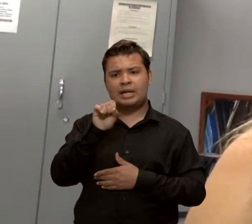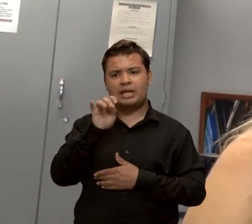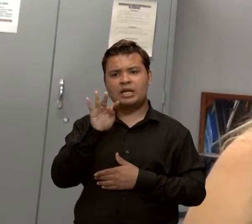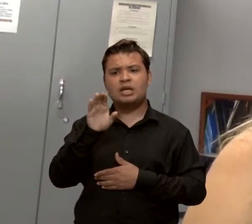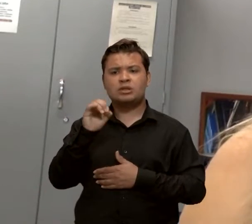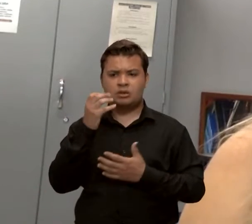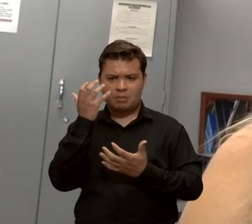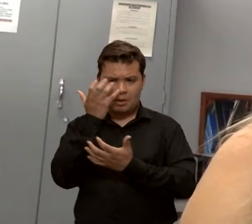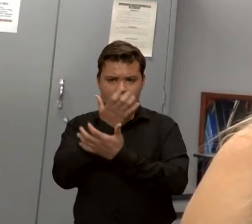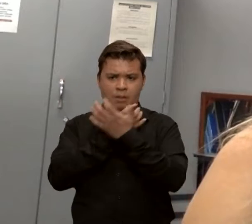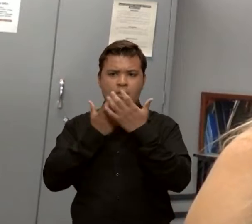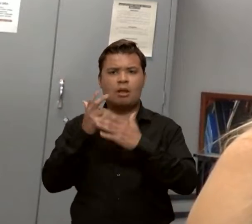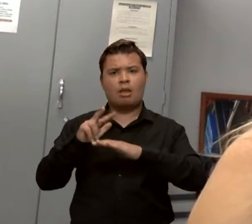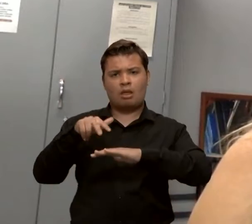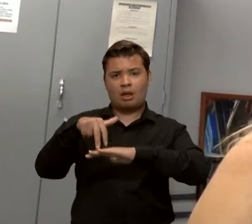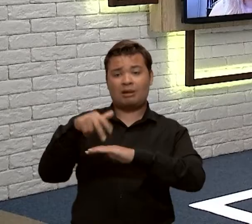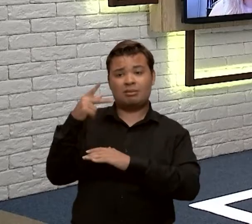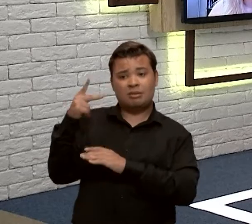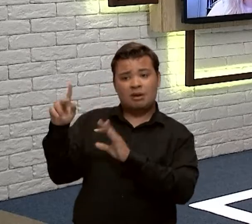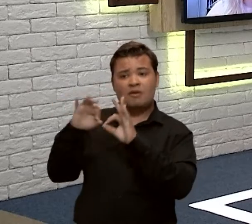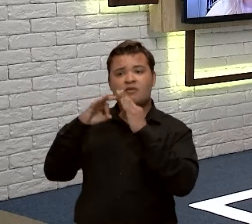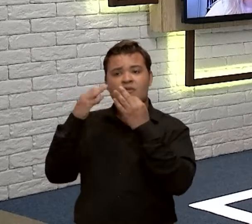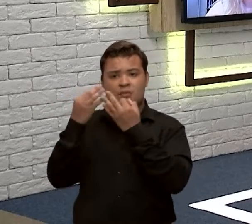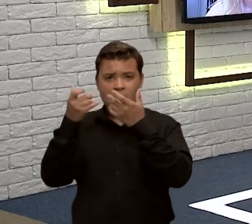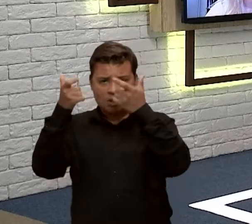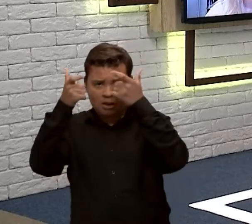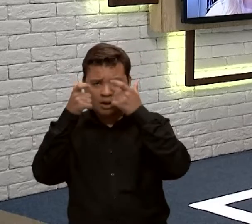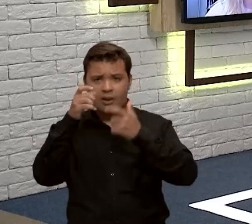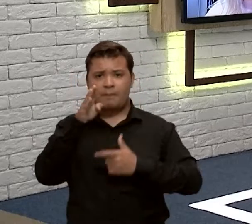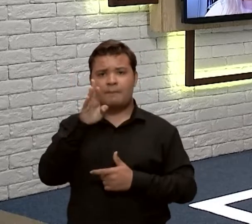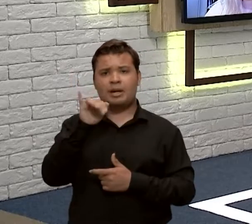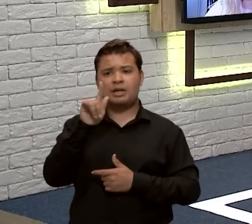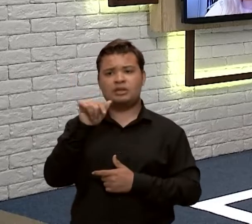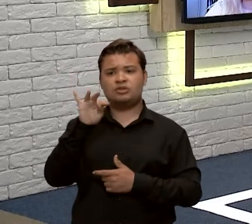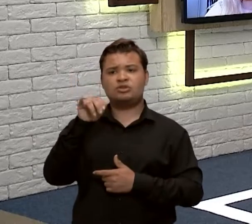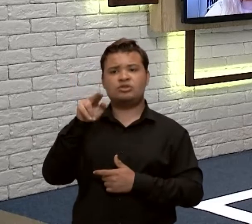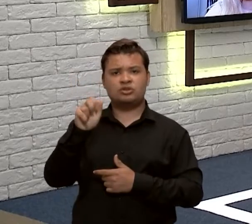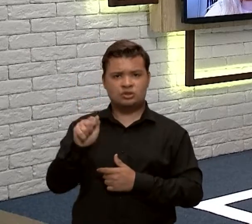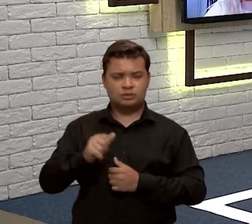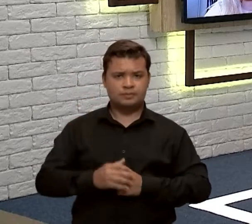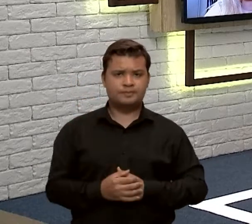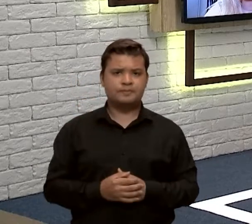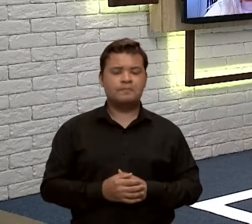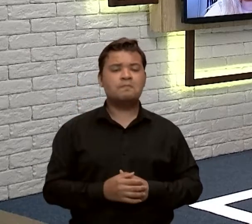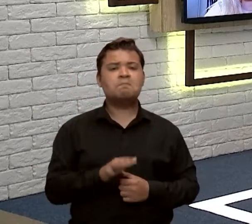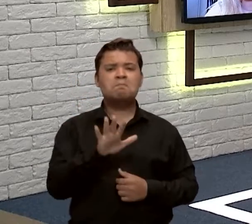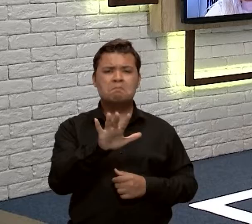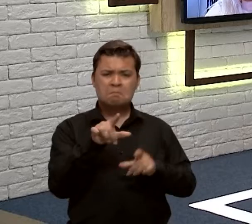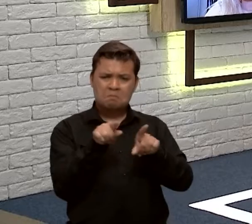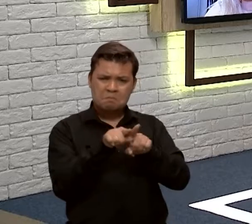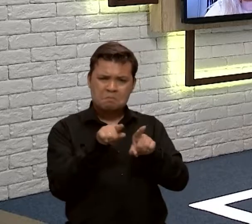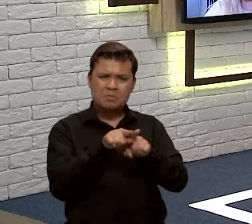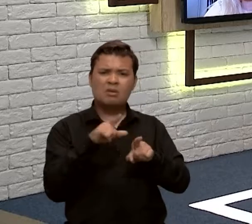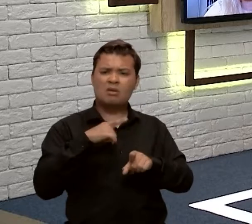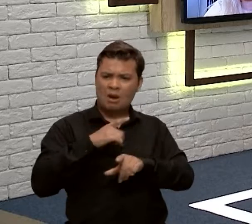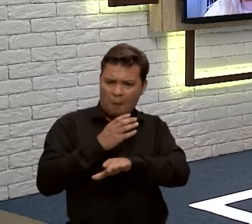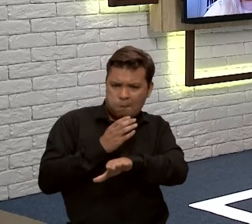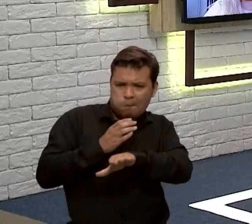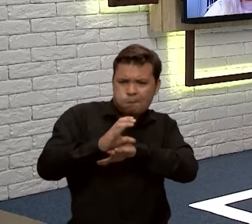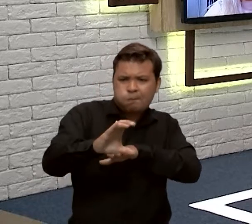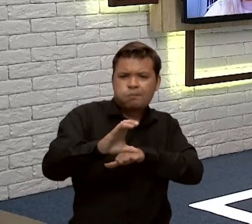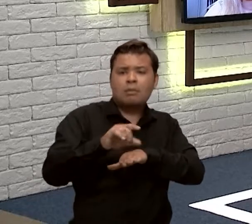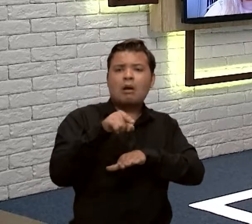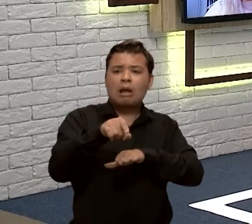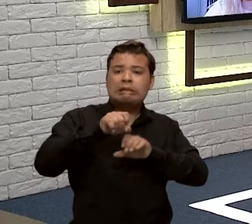portuguesa, pela Casa Bragantina. Houve também, nessa época, um grande investimento no ensino desse tipo de música, né? Como